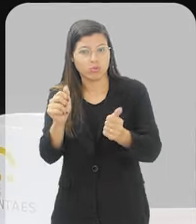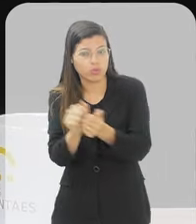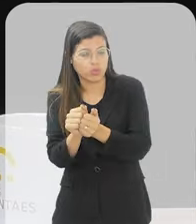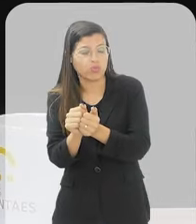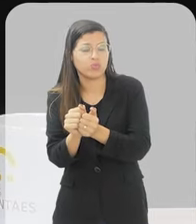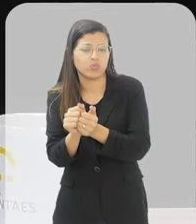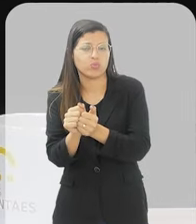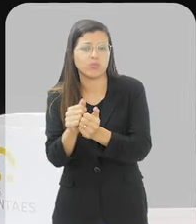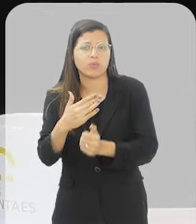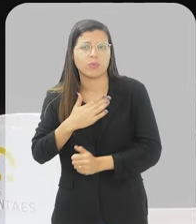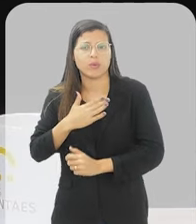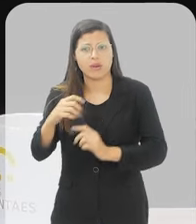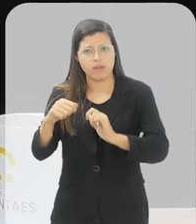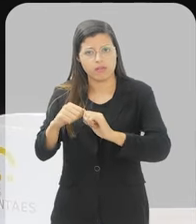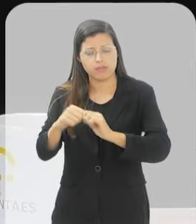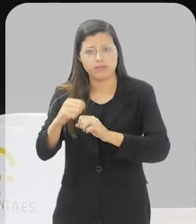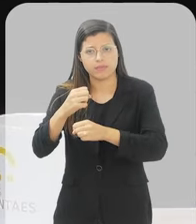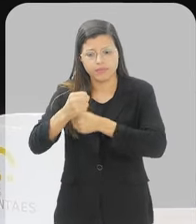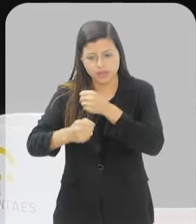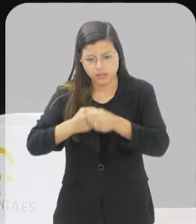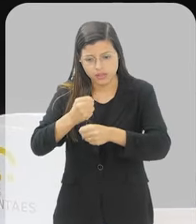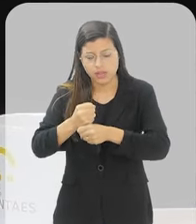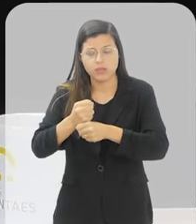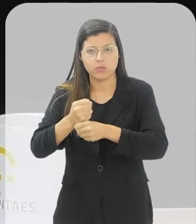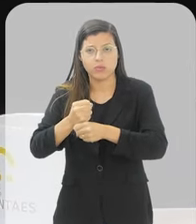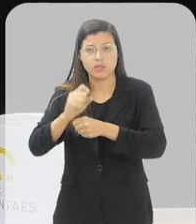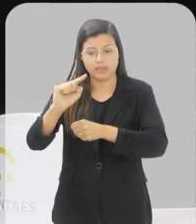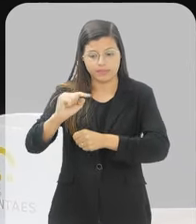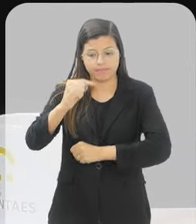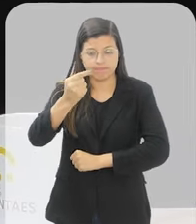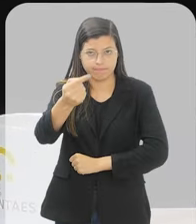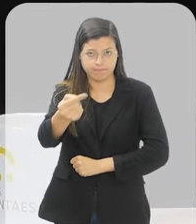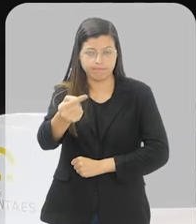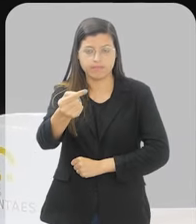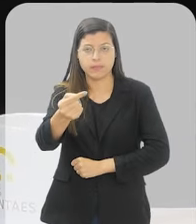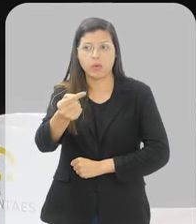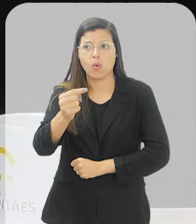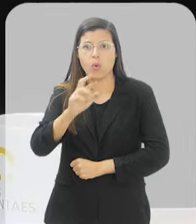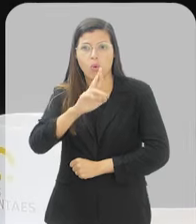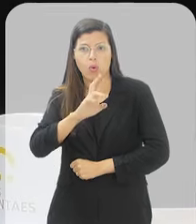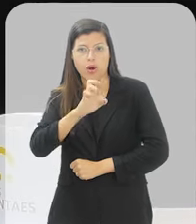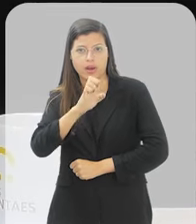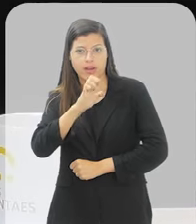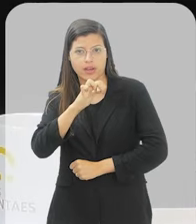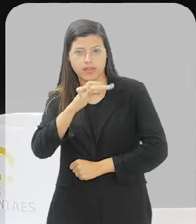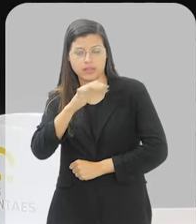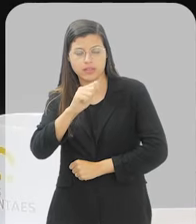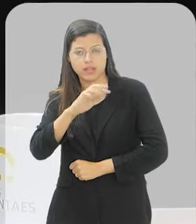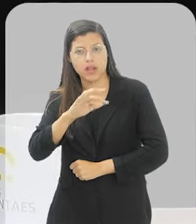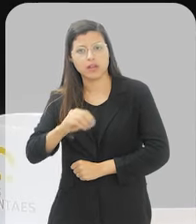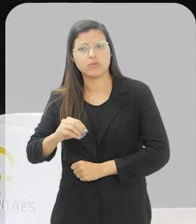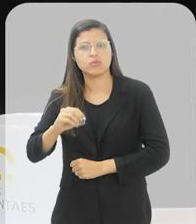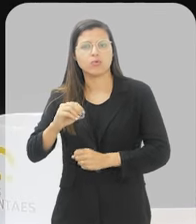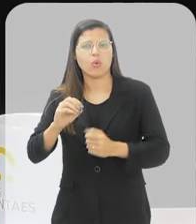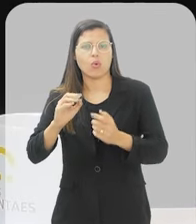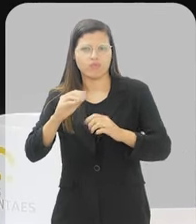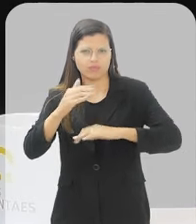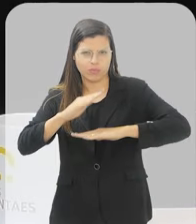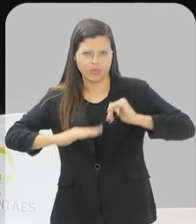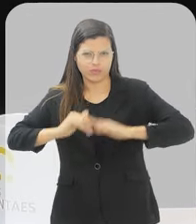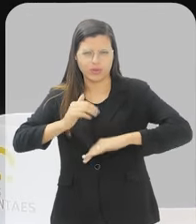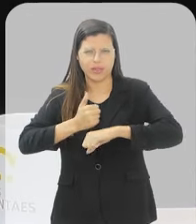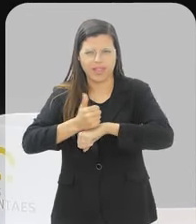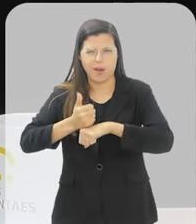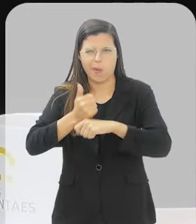a fantasia desse ano comigo e no ano seguinte O Renato perguntou, o Renato Lage, na época que era o Sim. Carnavalês,